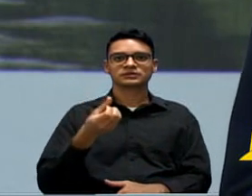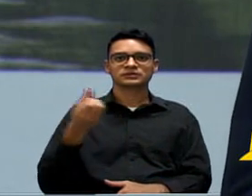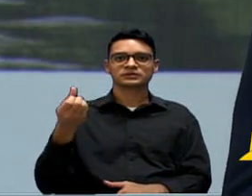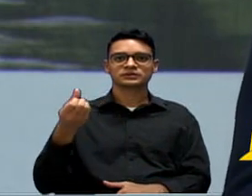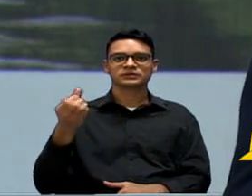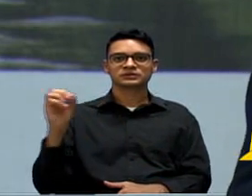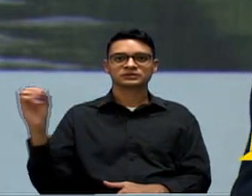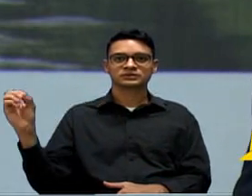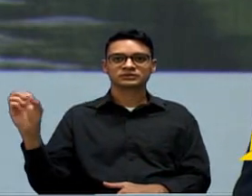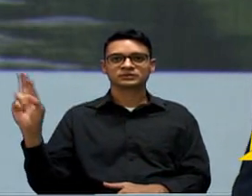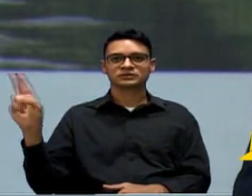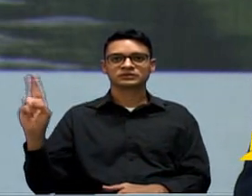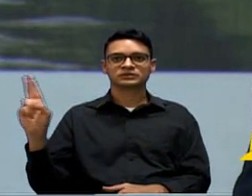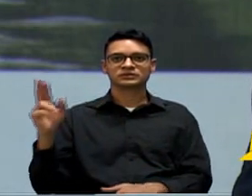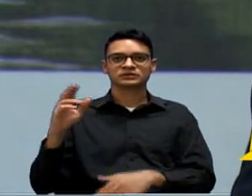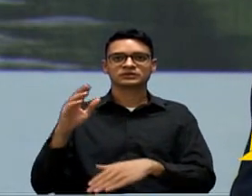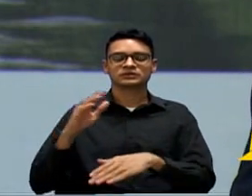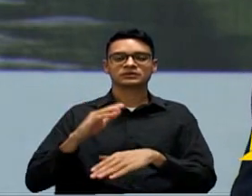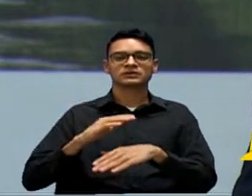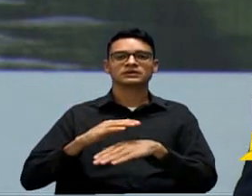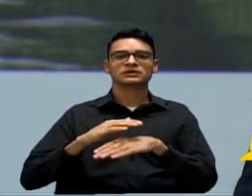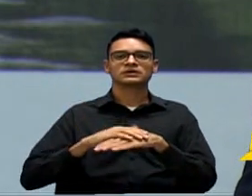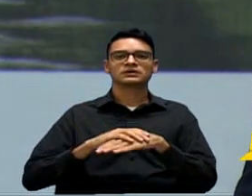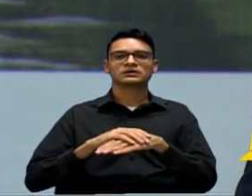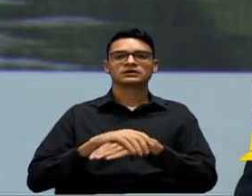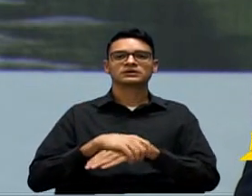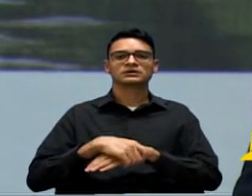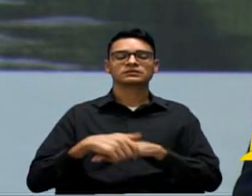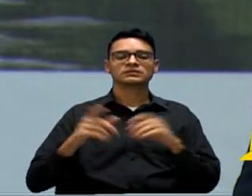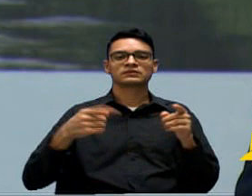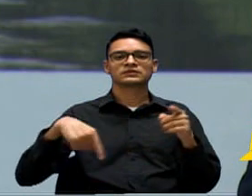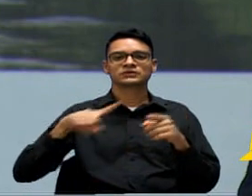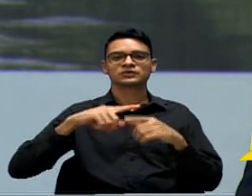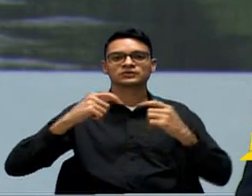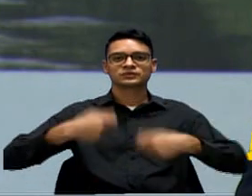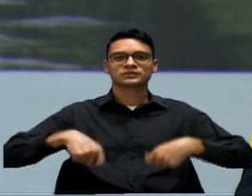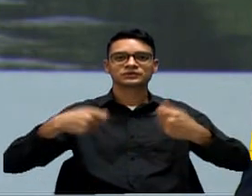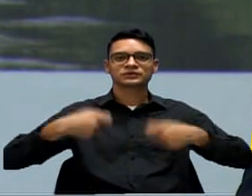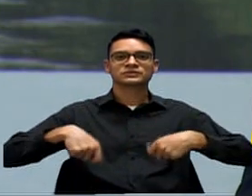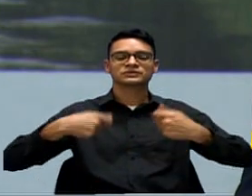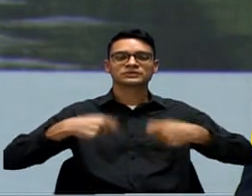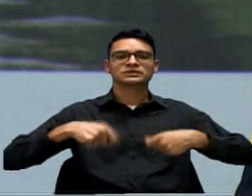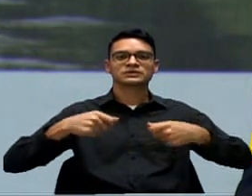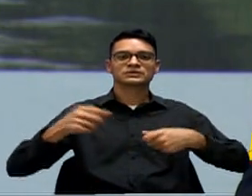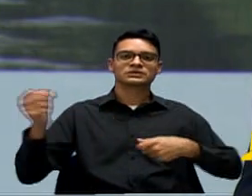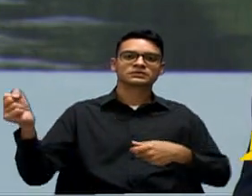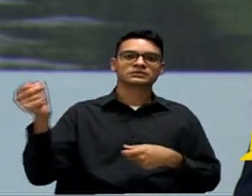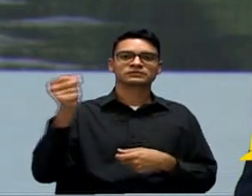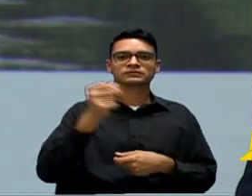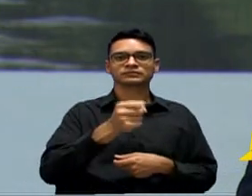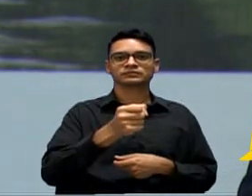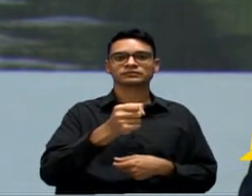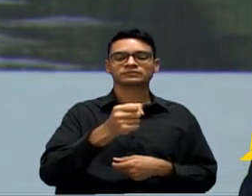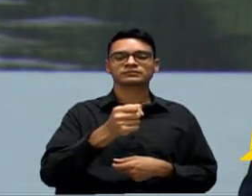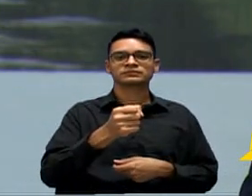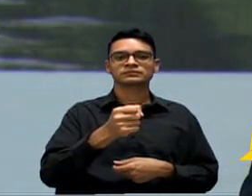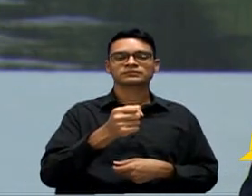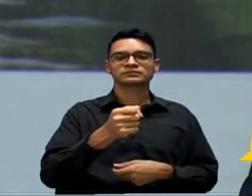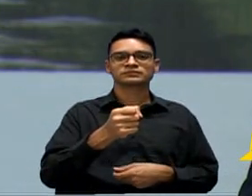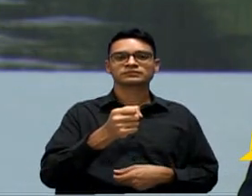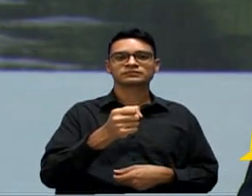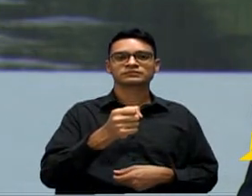6.600 reais. Então, quem que está, nós estamos tendo a necessidade de colocar para dentro do,